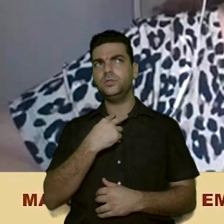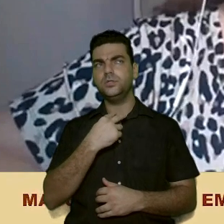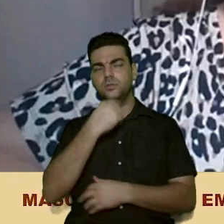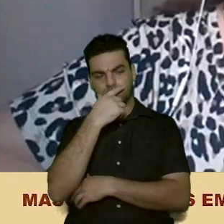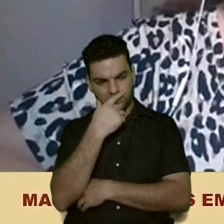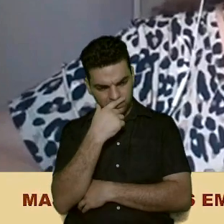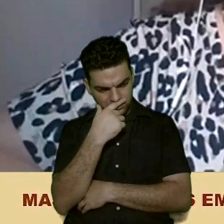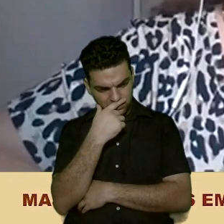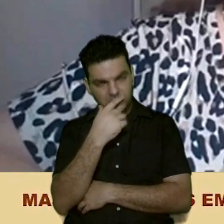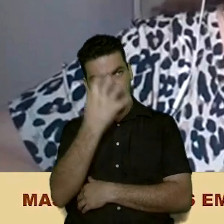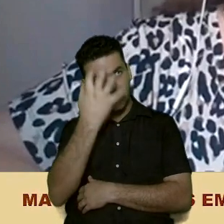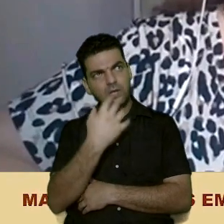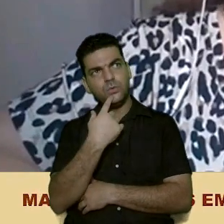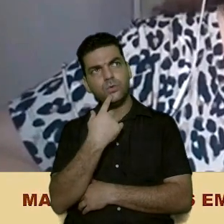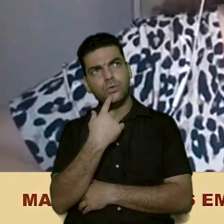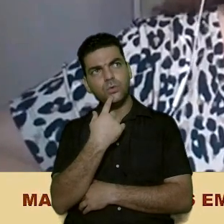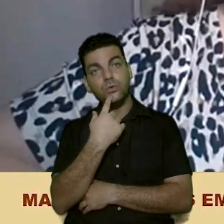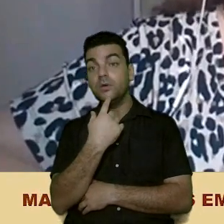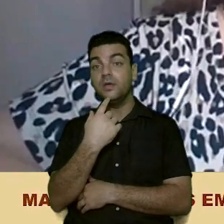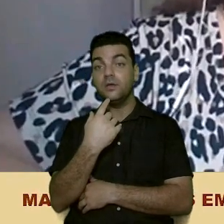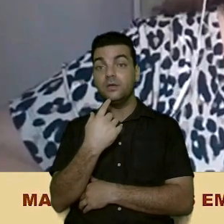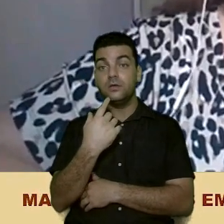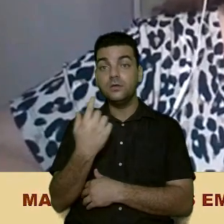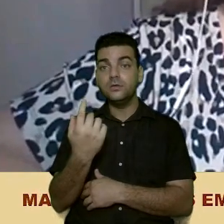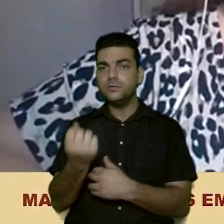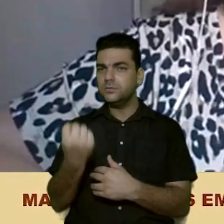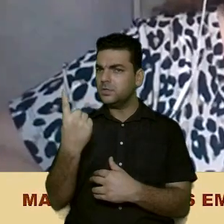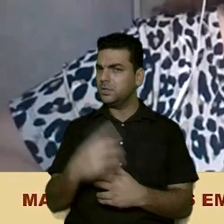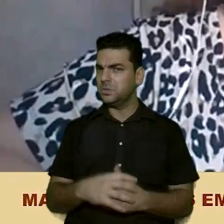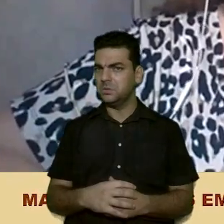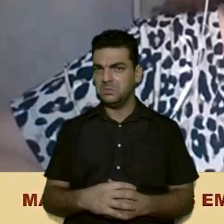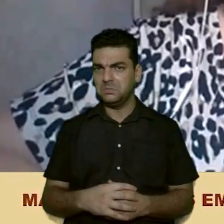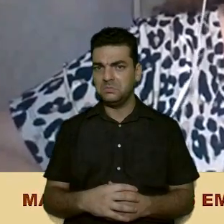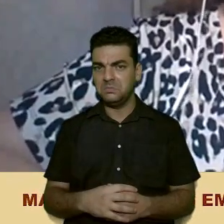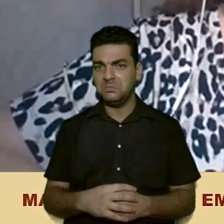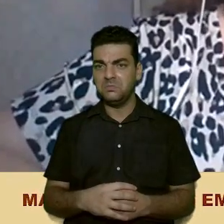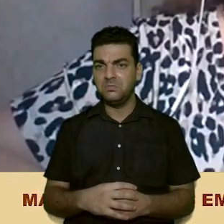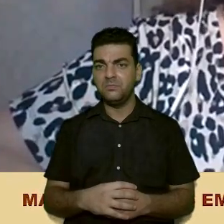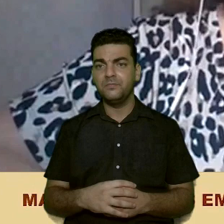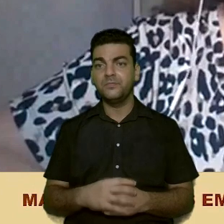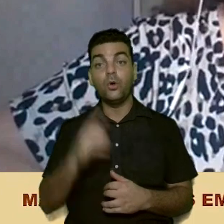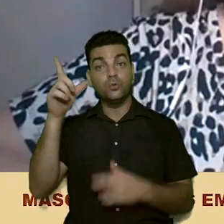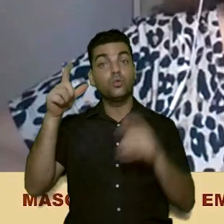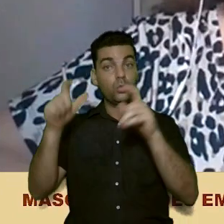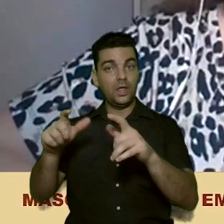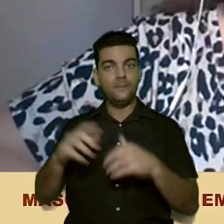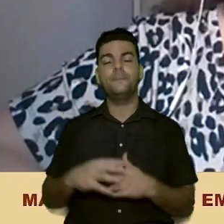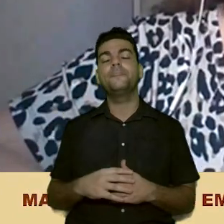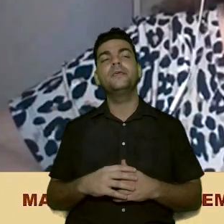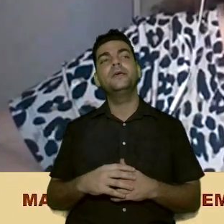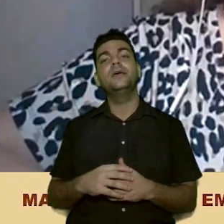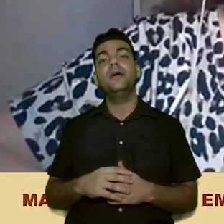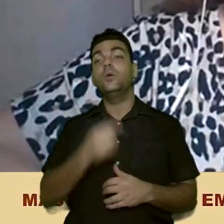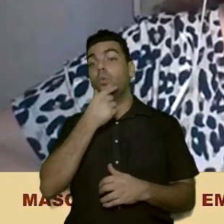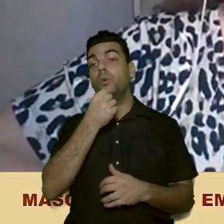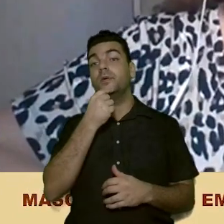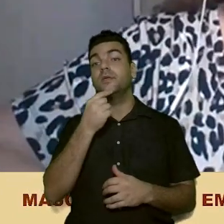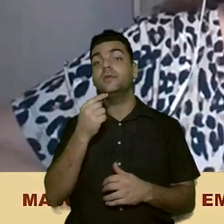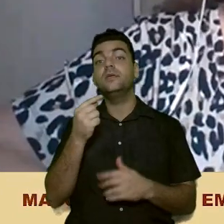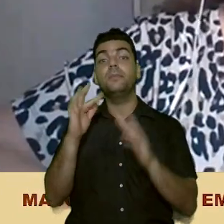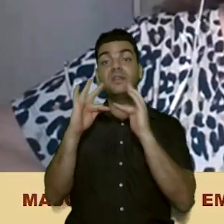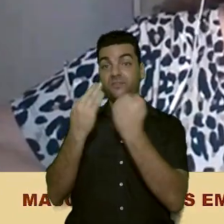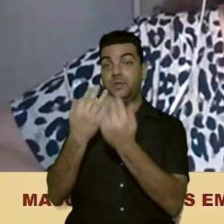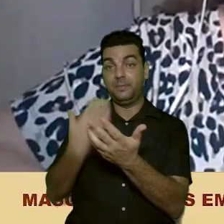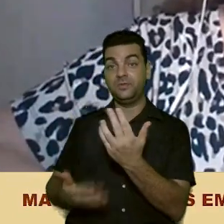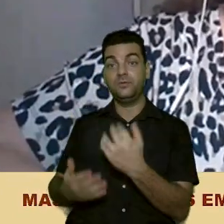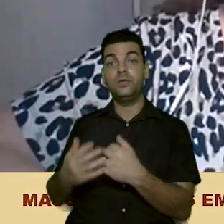na conversa lá, quando a gente fez a turma no Instituto Nous, né, Isabela? A gente estava lá e aí eles relataram um caso de um cara que perdeu a família, porque a mulher e